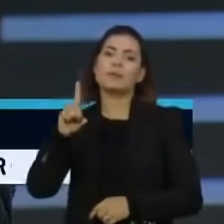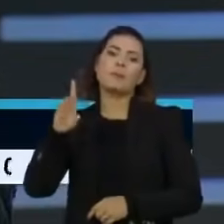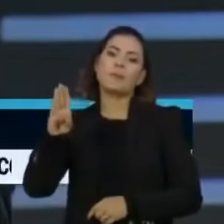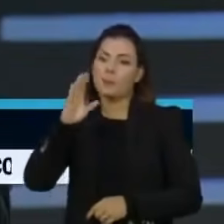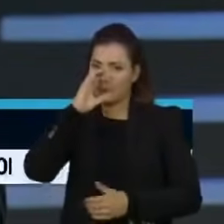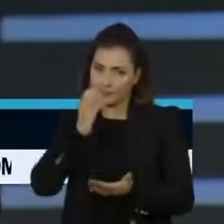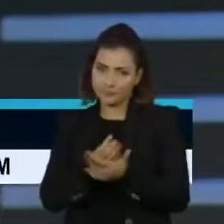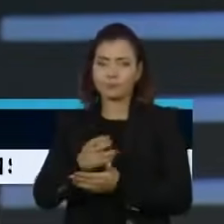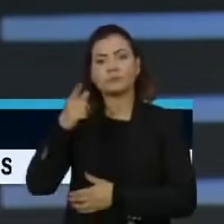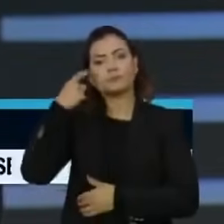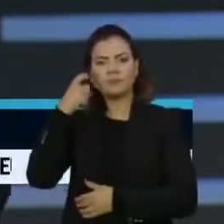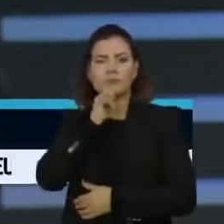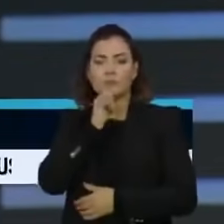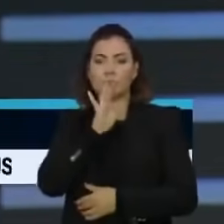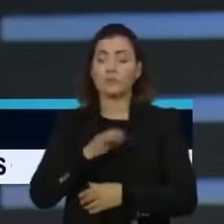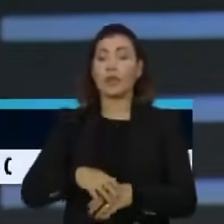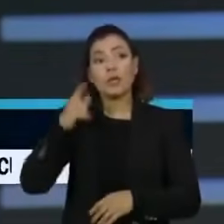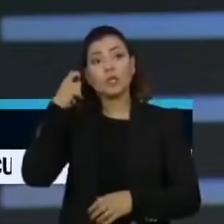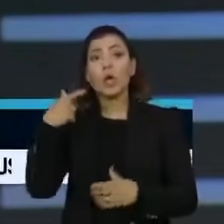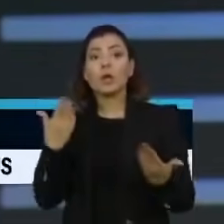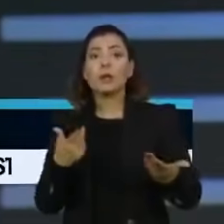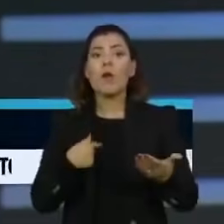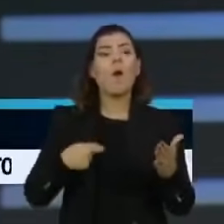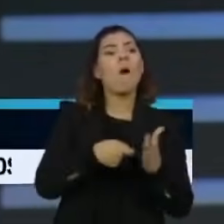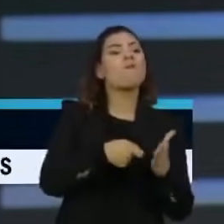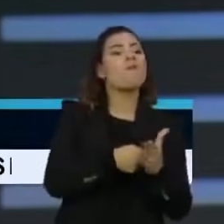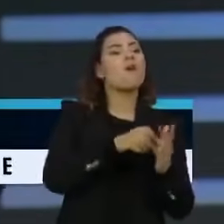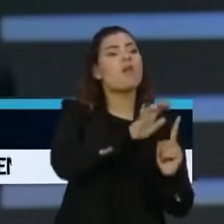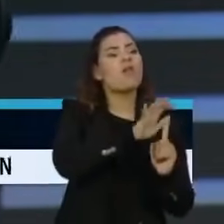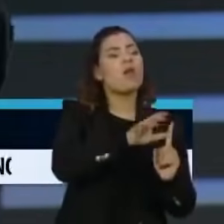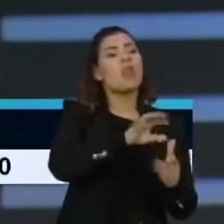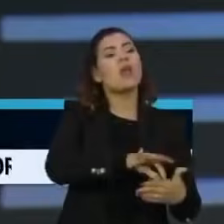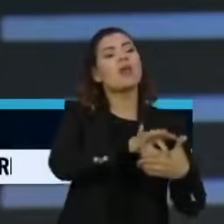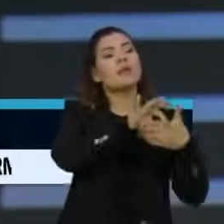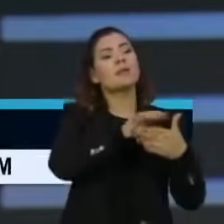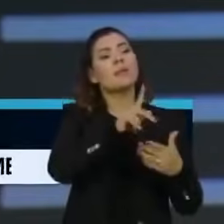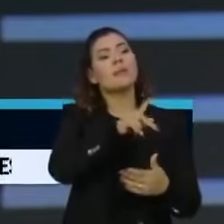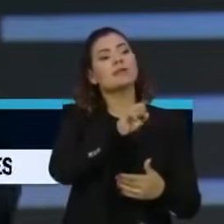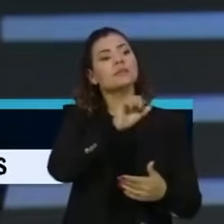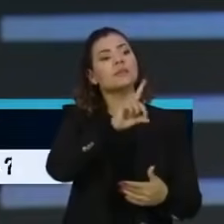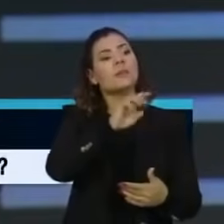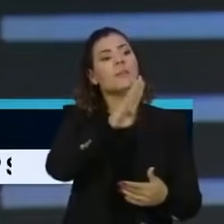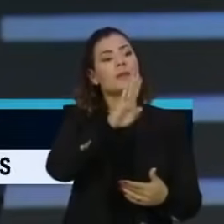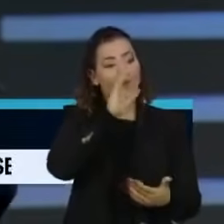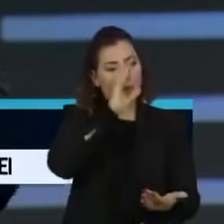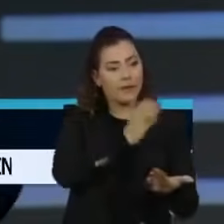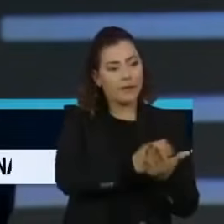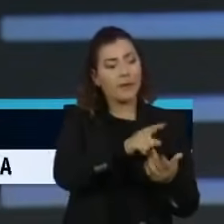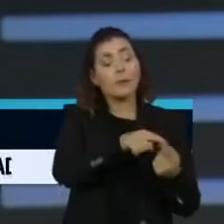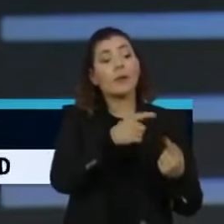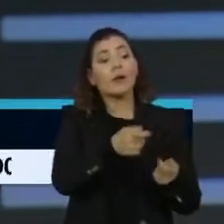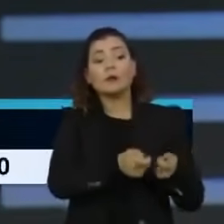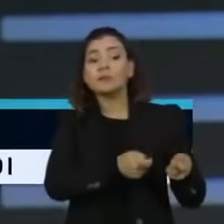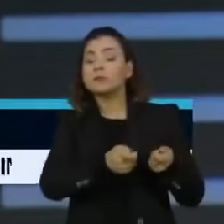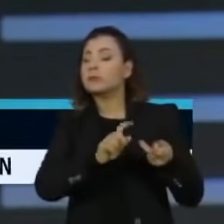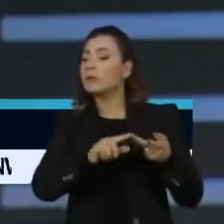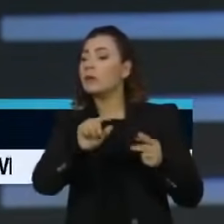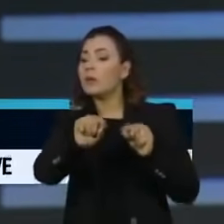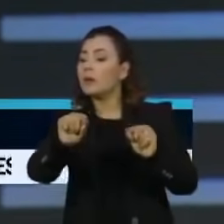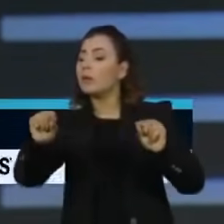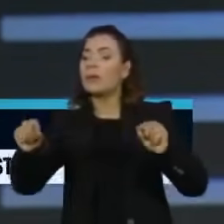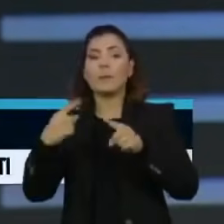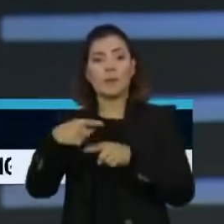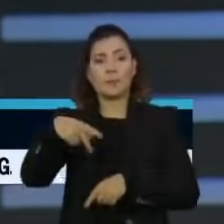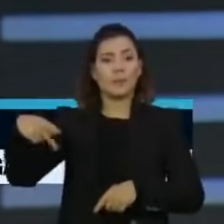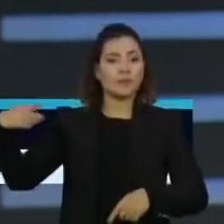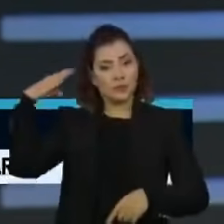como exemplo Só caiu Dória pressionaria o líder do PSDB lá para segurar porque a suspeita